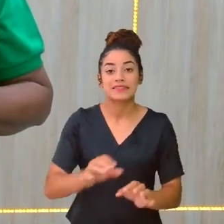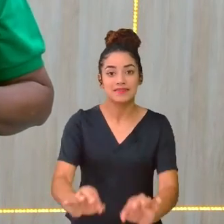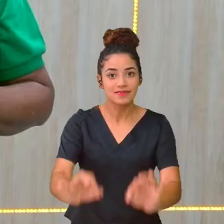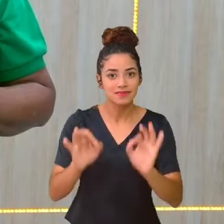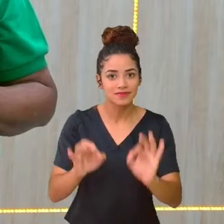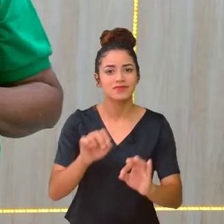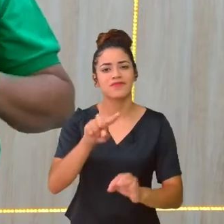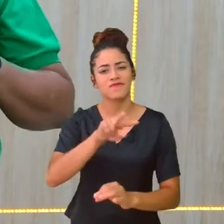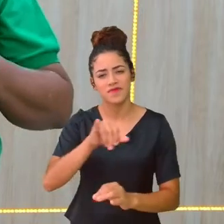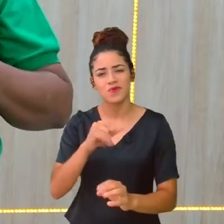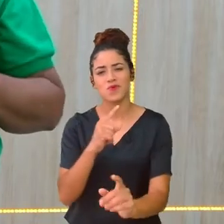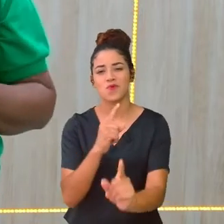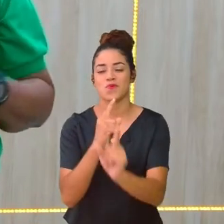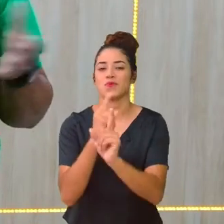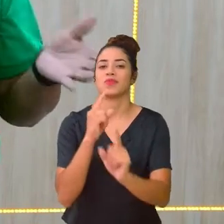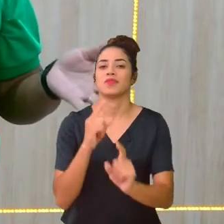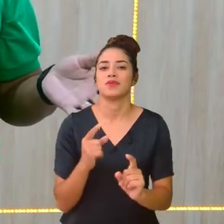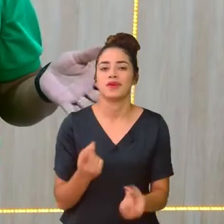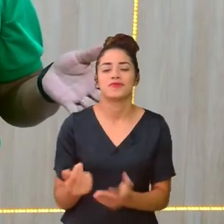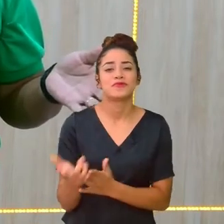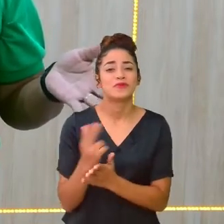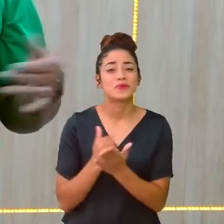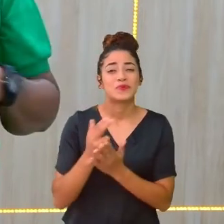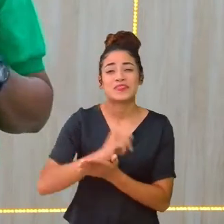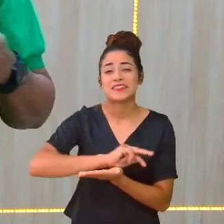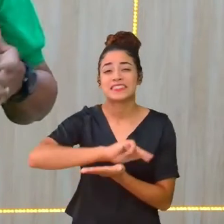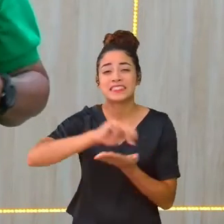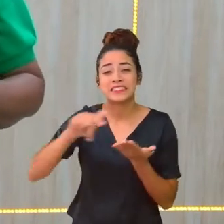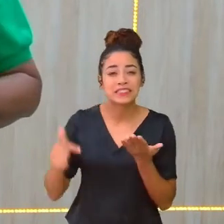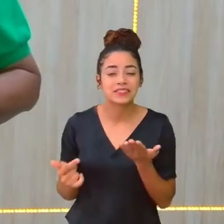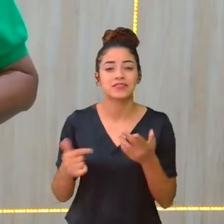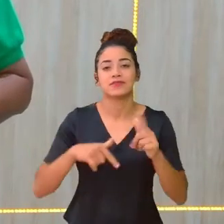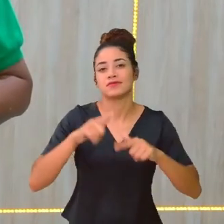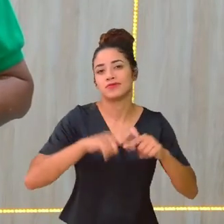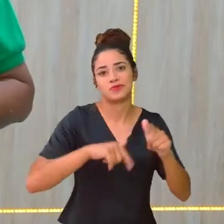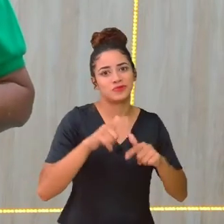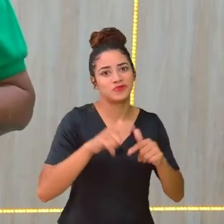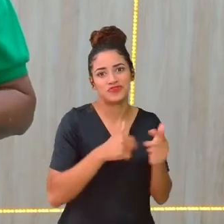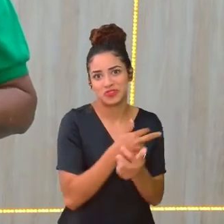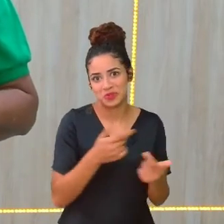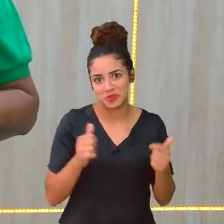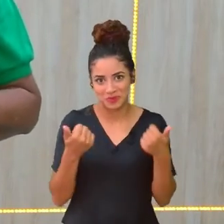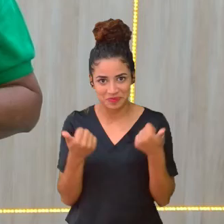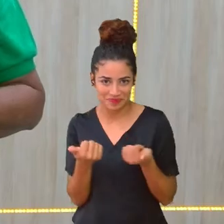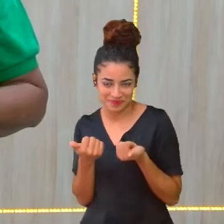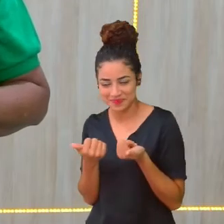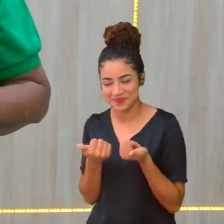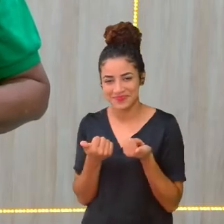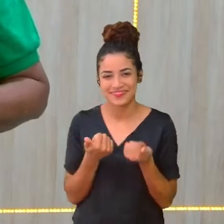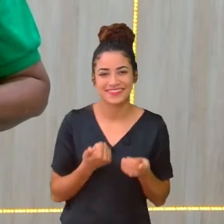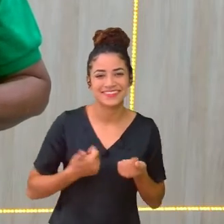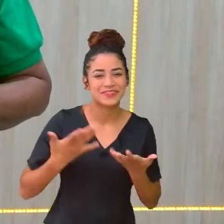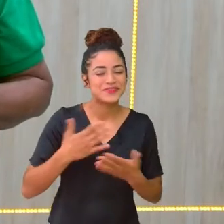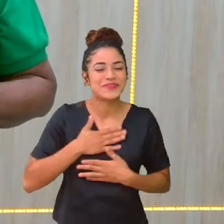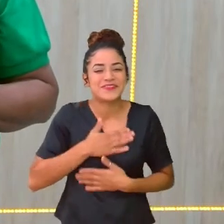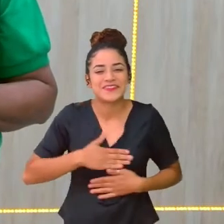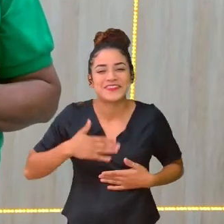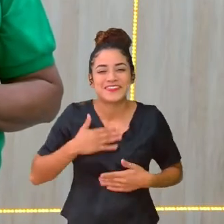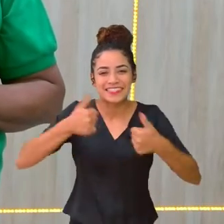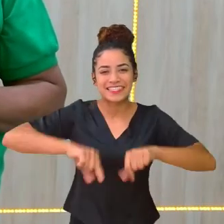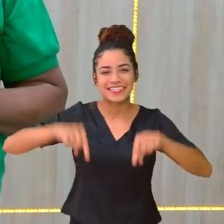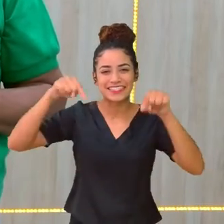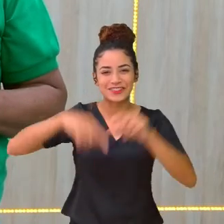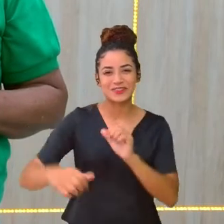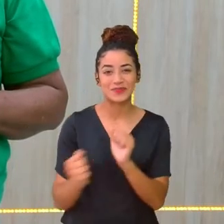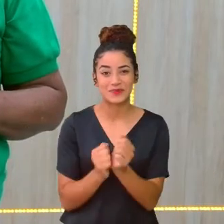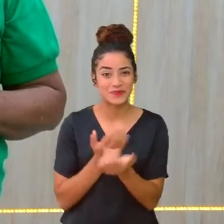você vai encontrar N figuras nos objetos, tá certo? Pessoal, foi um prazer estar com